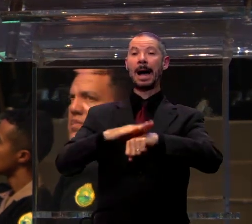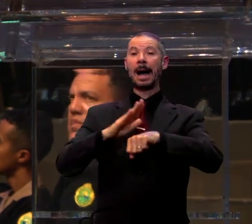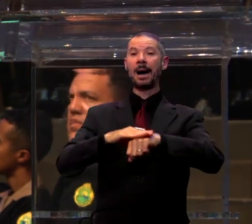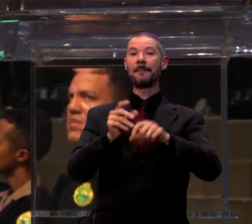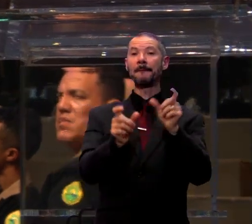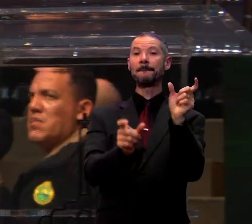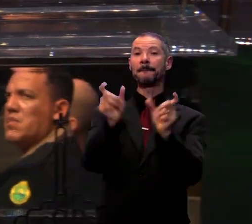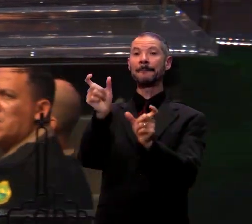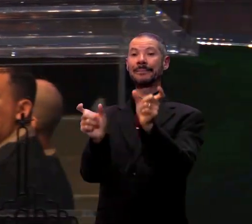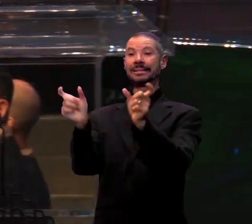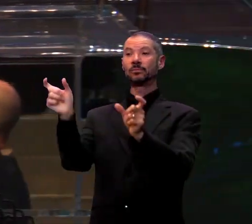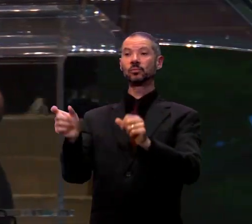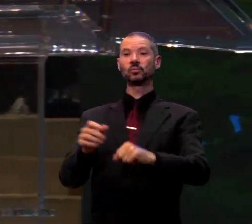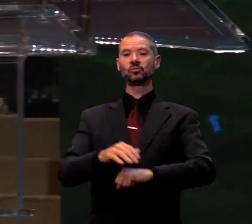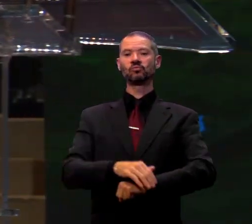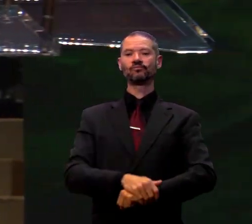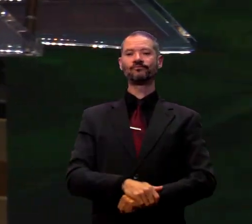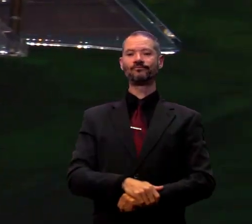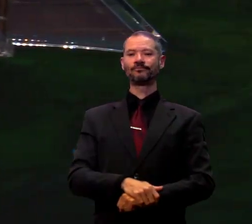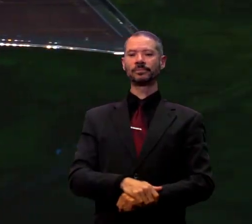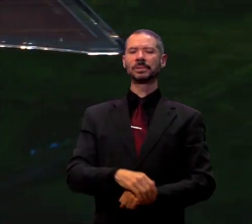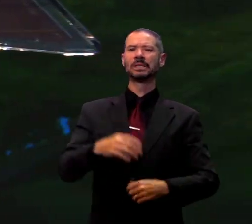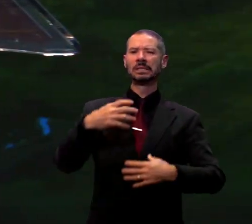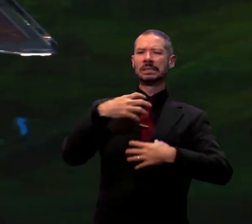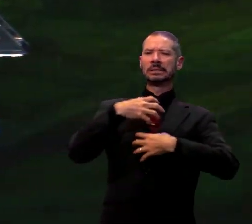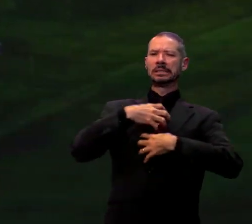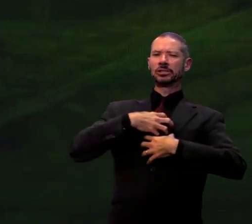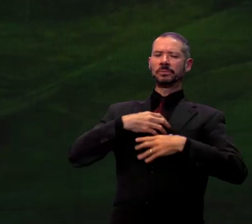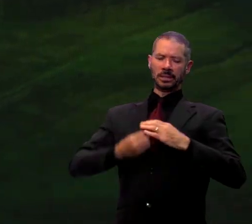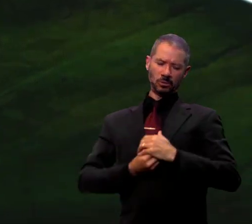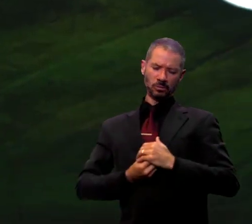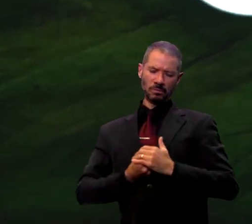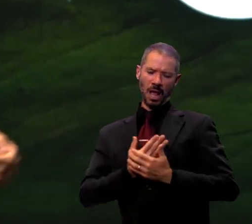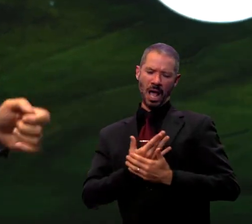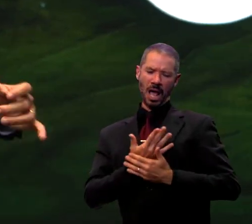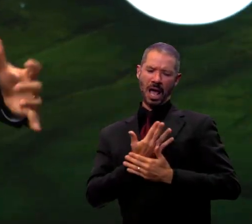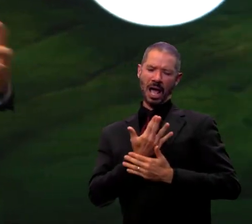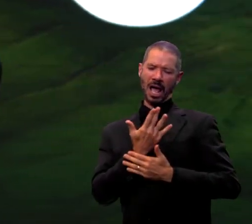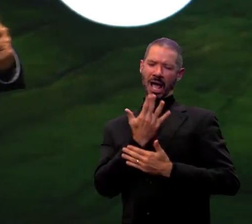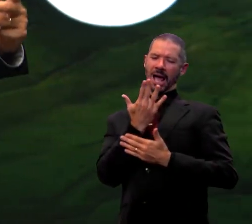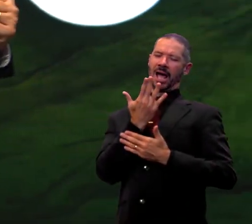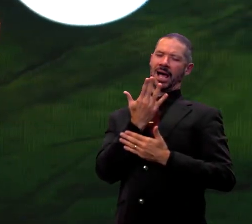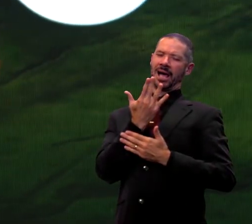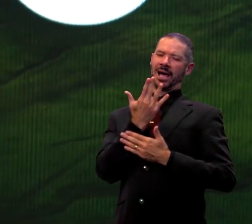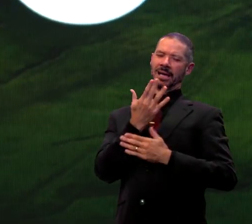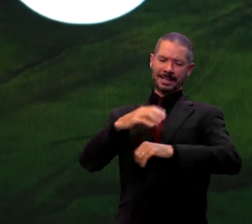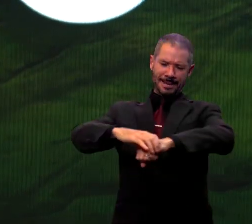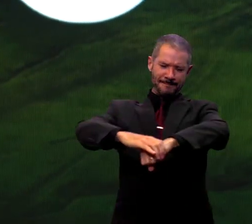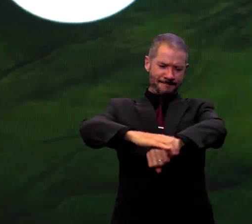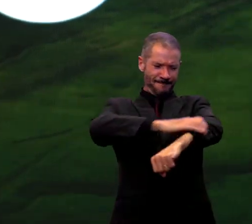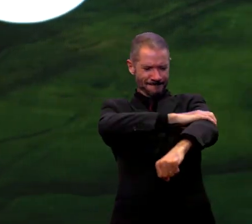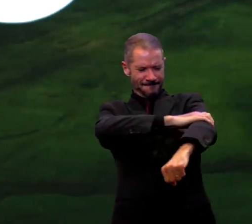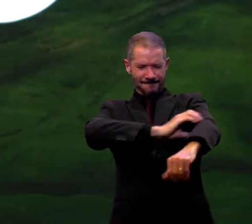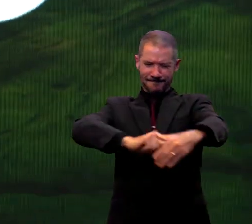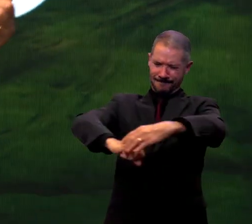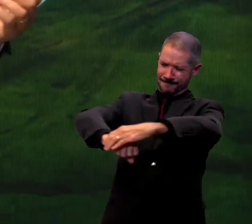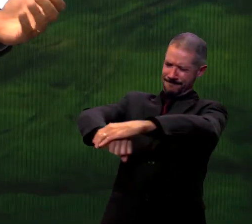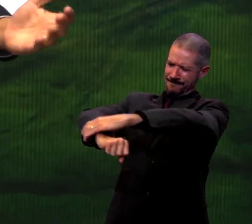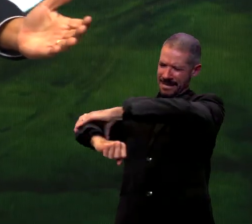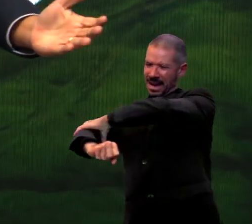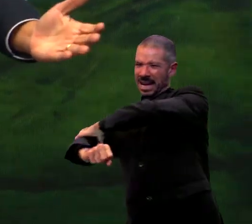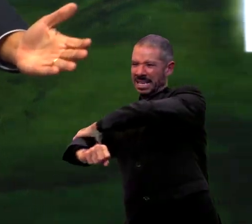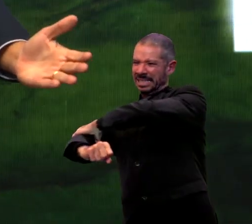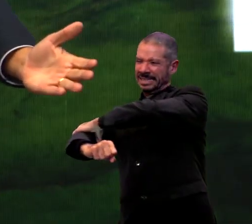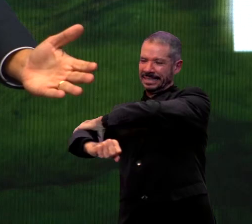as pessoas. O sentimento que brota do coração, mas as mangas que se arregaçam para a gente